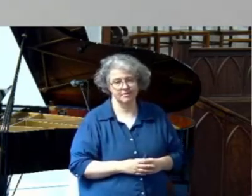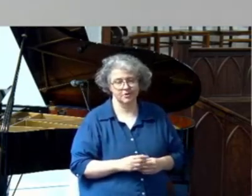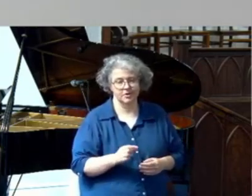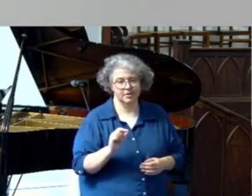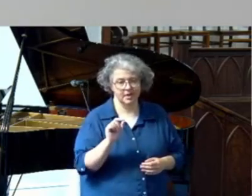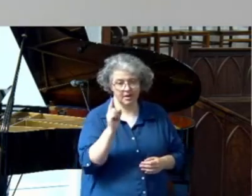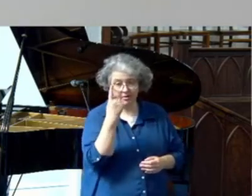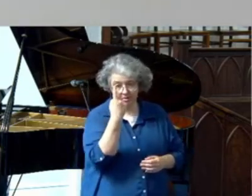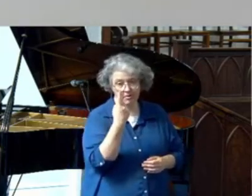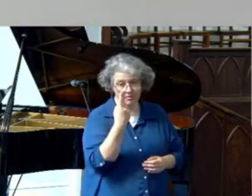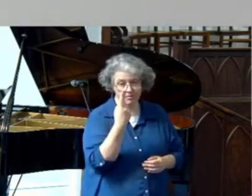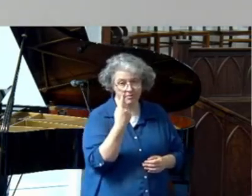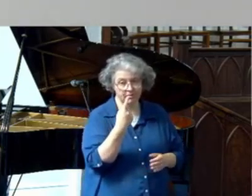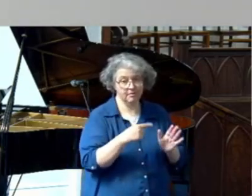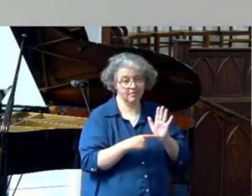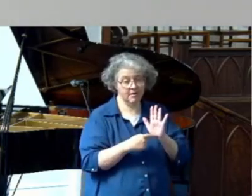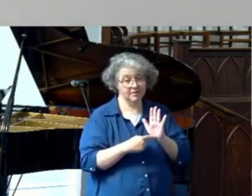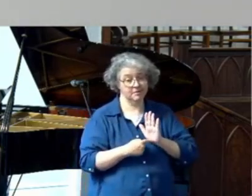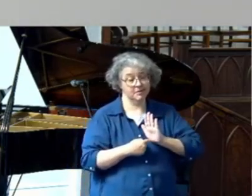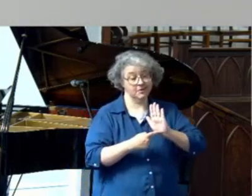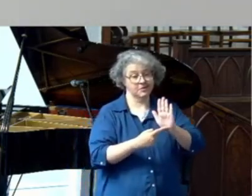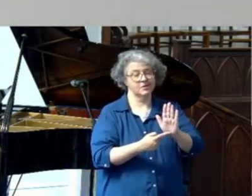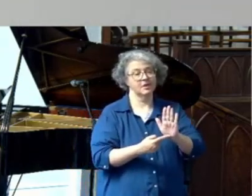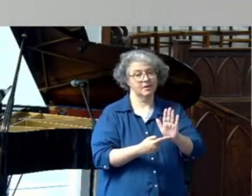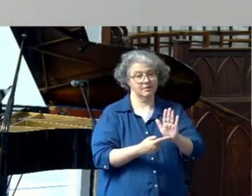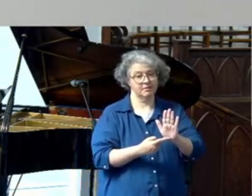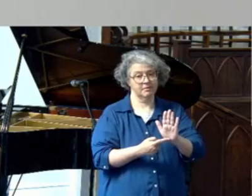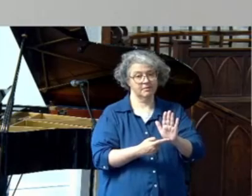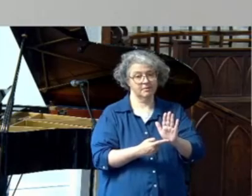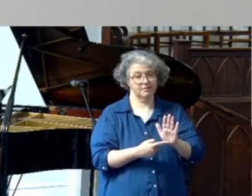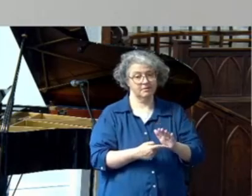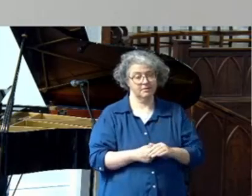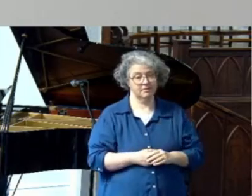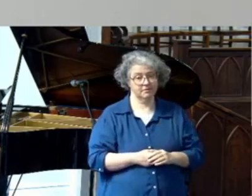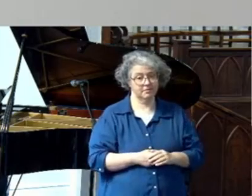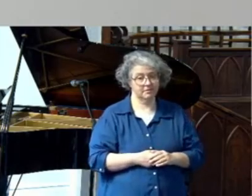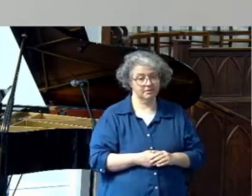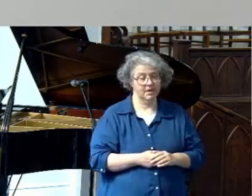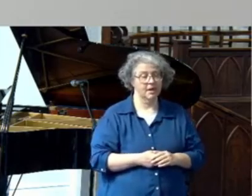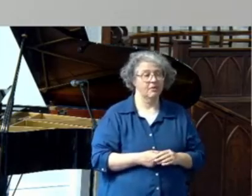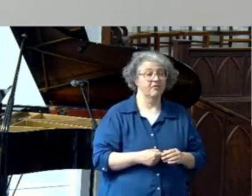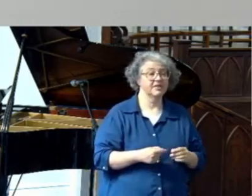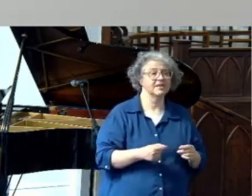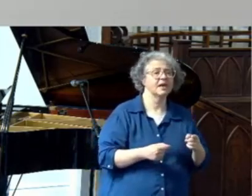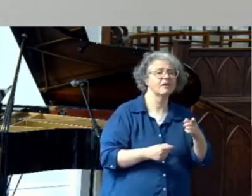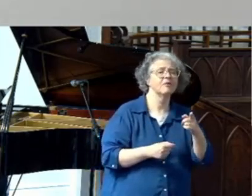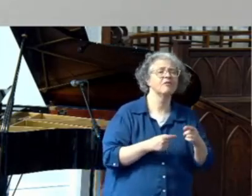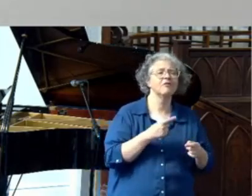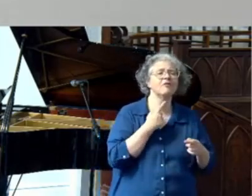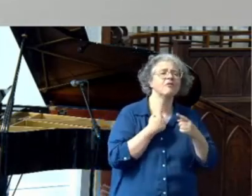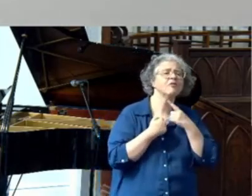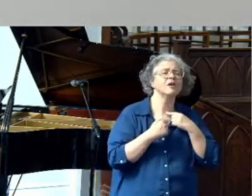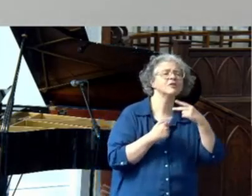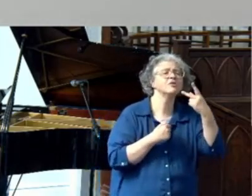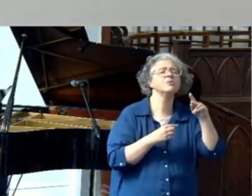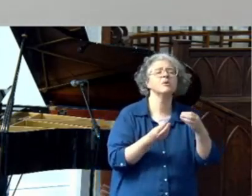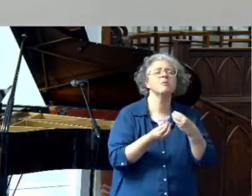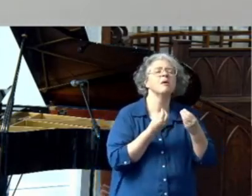se nós somos ajustados a Deus. É quando nós perguntamos: qual é a tua vontade, Senhor? O que o Senhor quer,